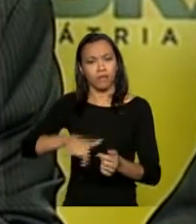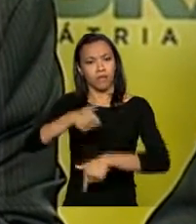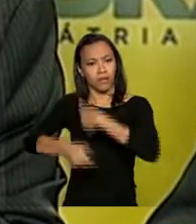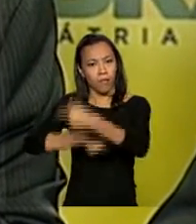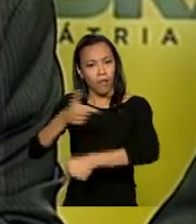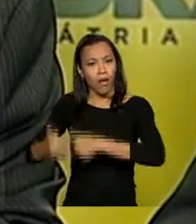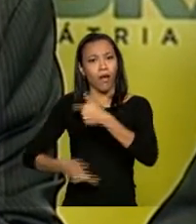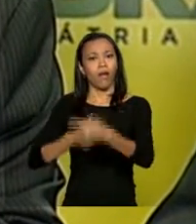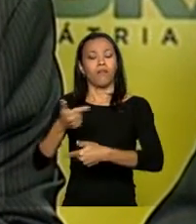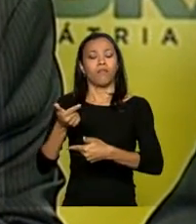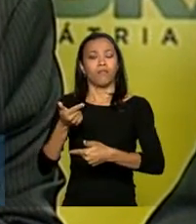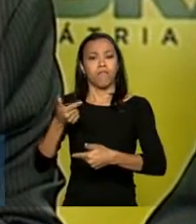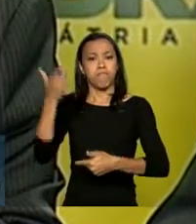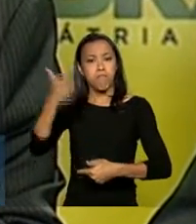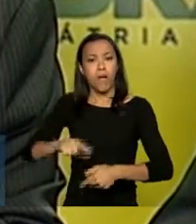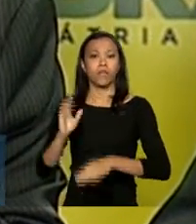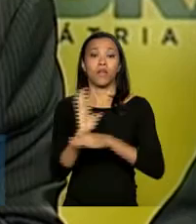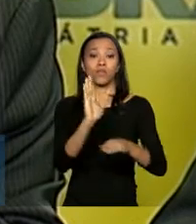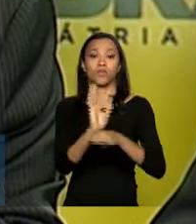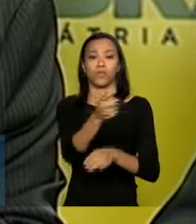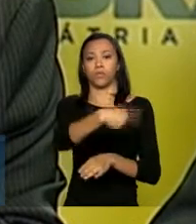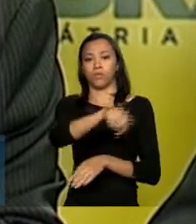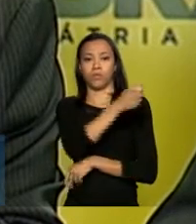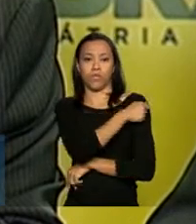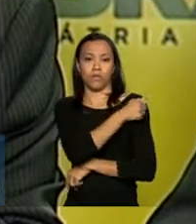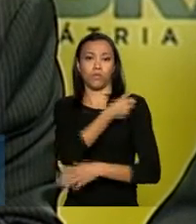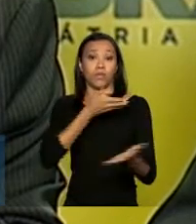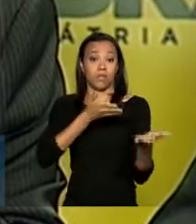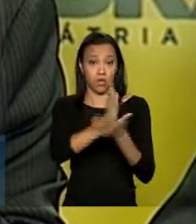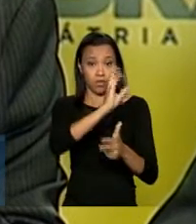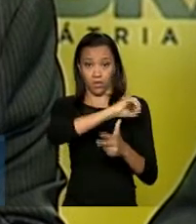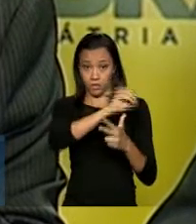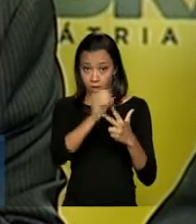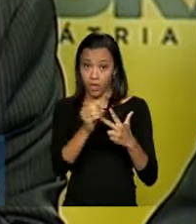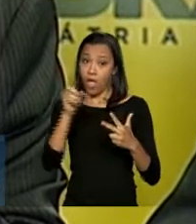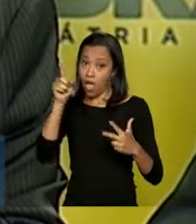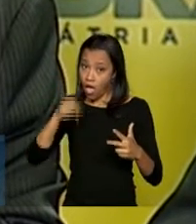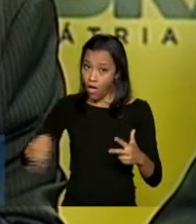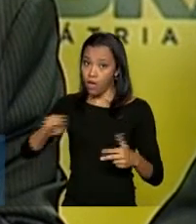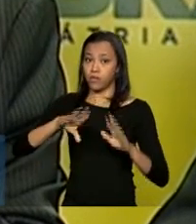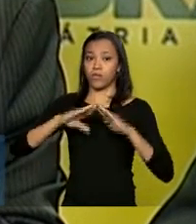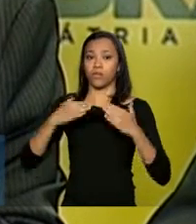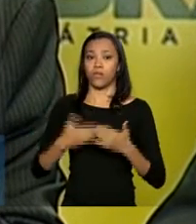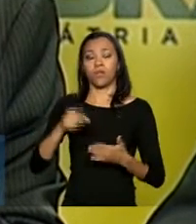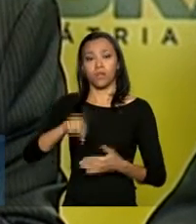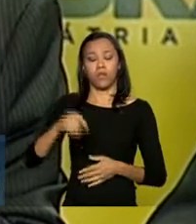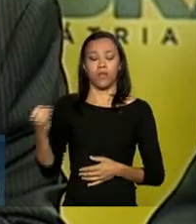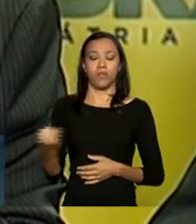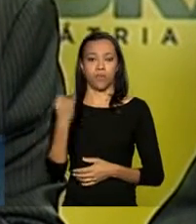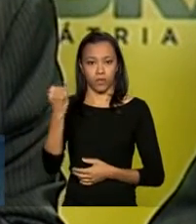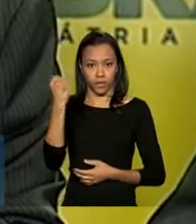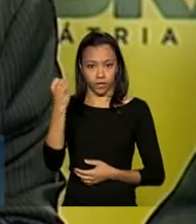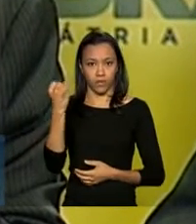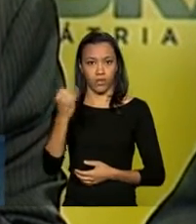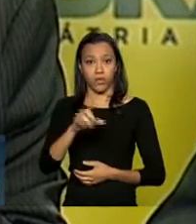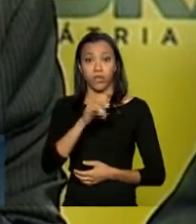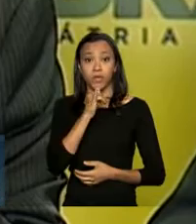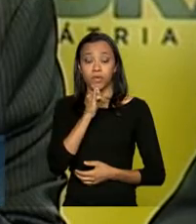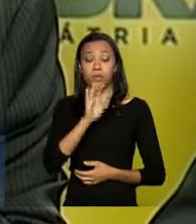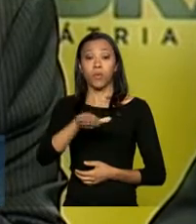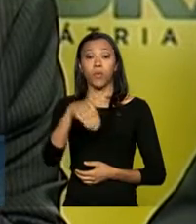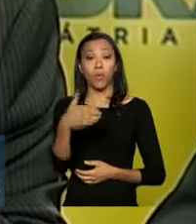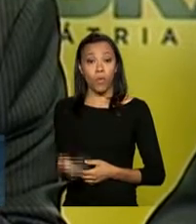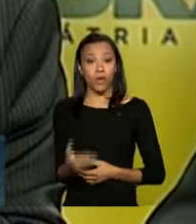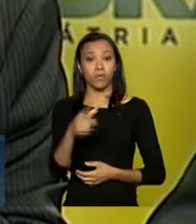elas são as referências, elas são as importantes. Há uma coisa que sempre se interessam quando sai